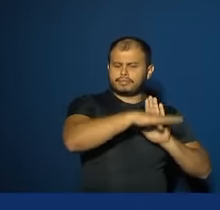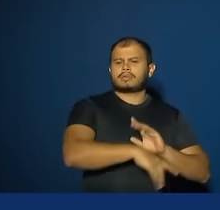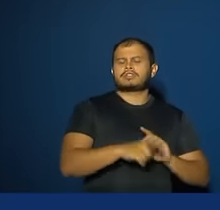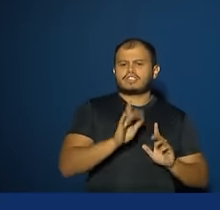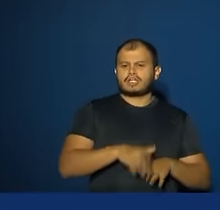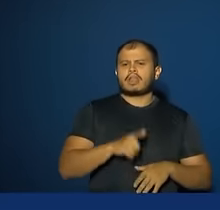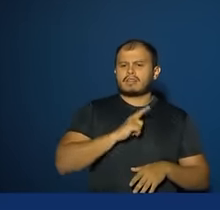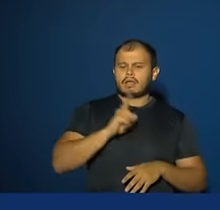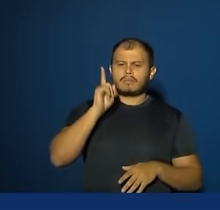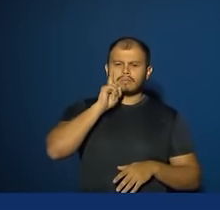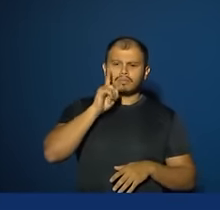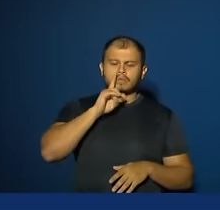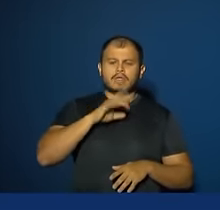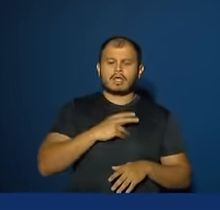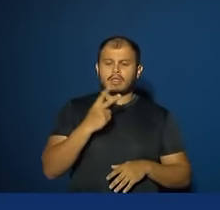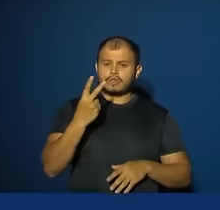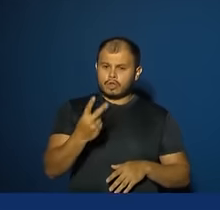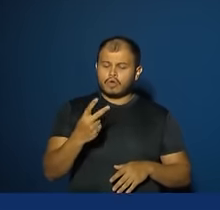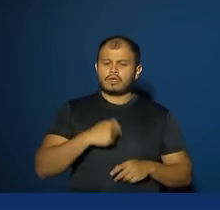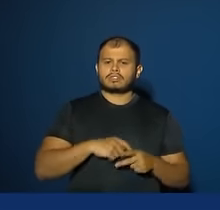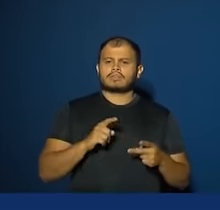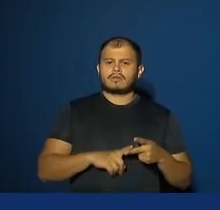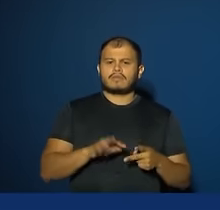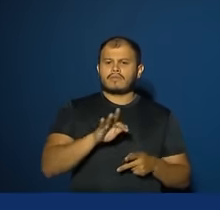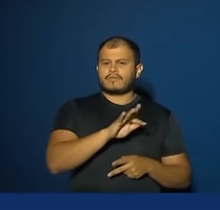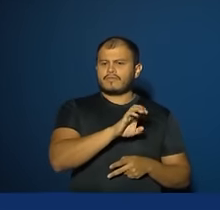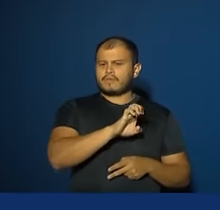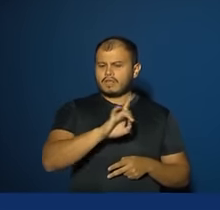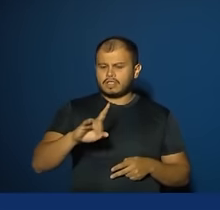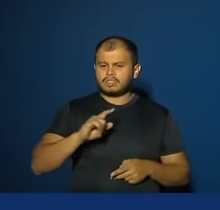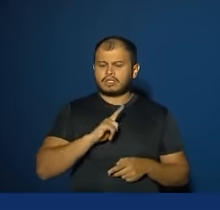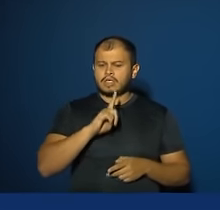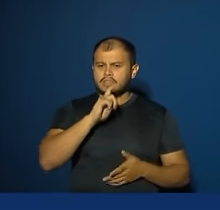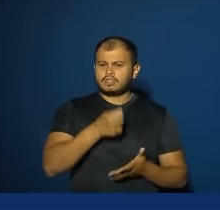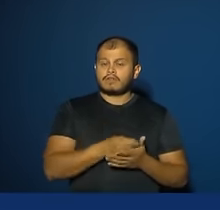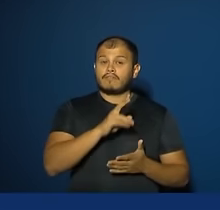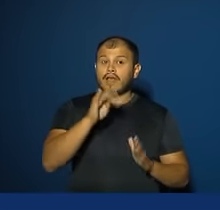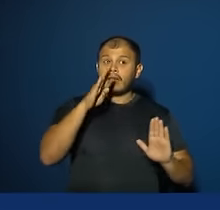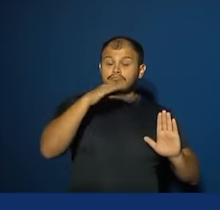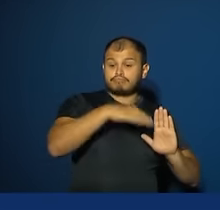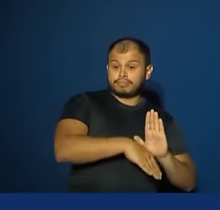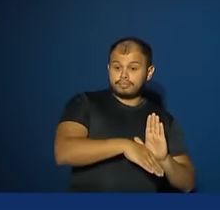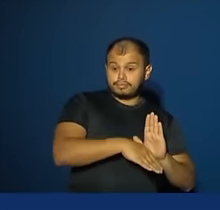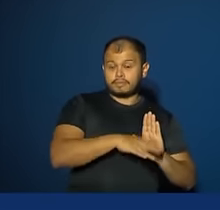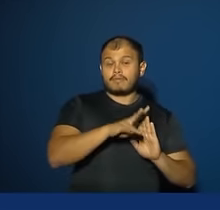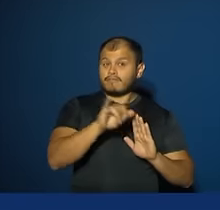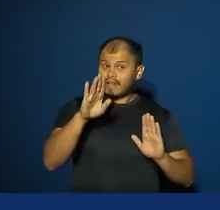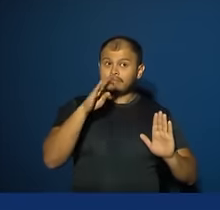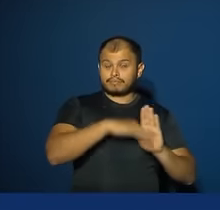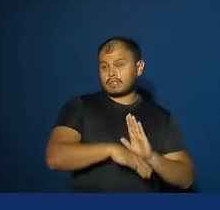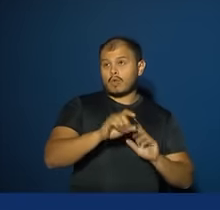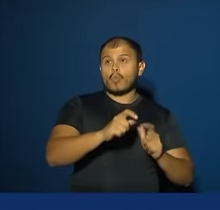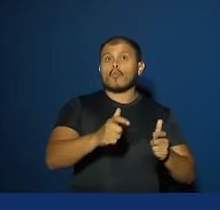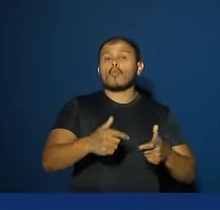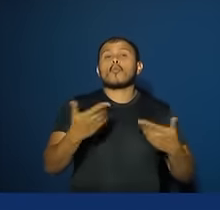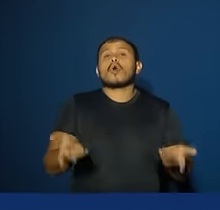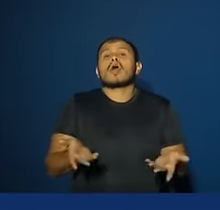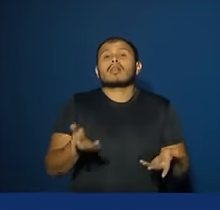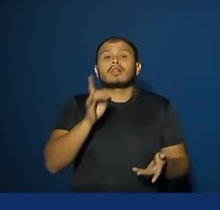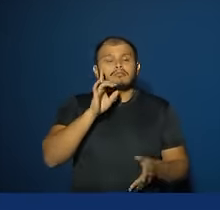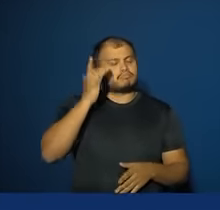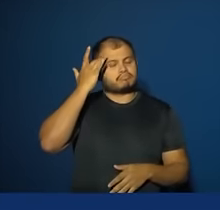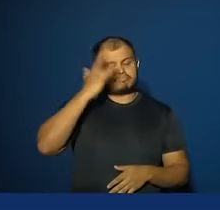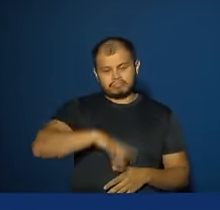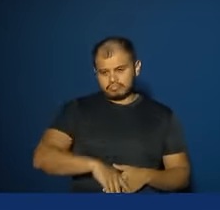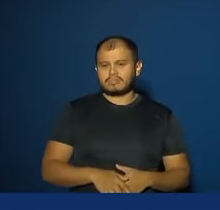americano, já está rodando em 2%. O Fed está decidindo quando cair, mas não ser, ele vai cair. Aqui a gente continua